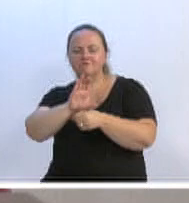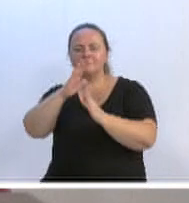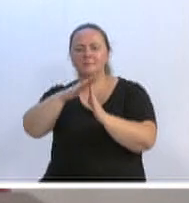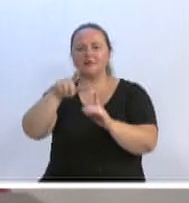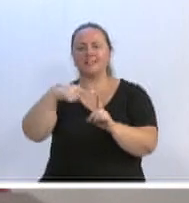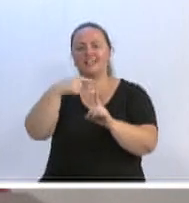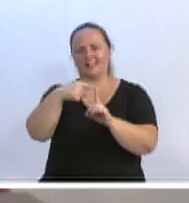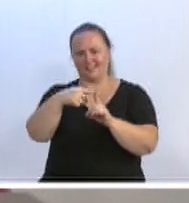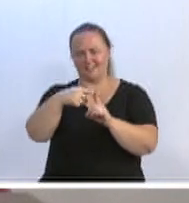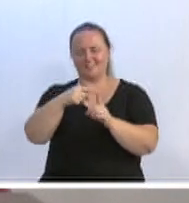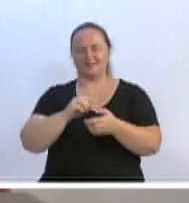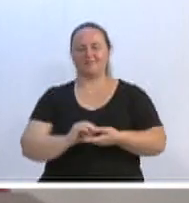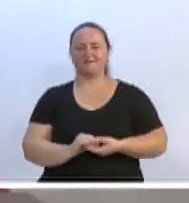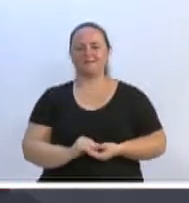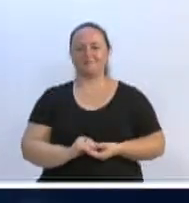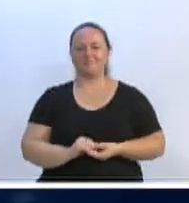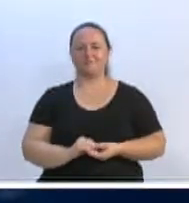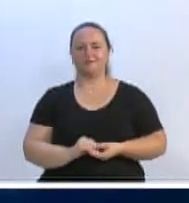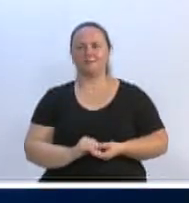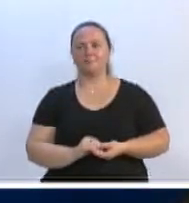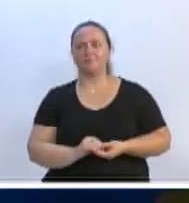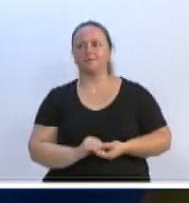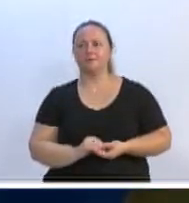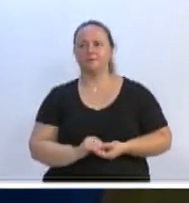Cristã Maranata.